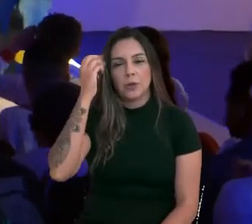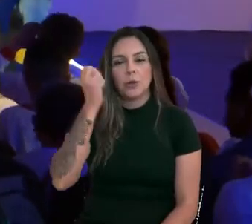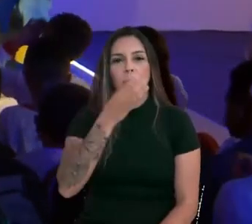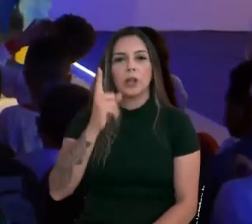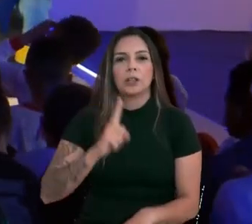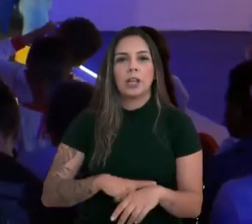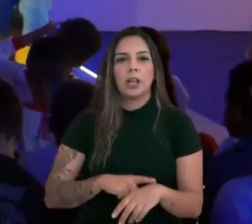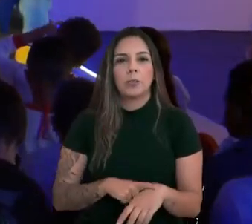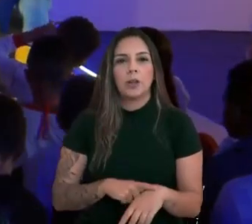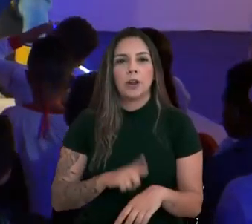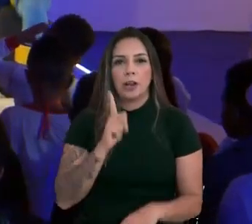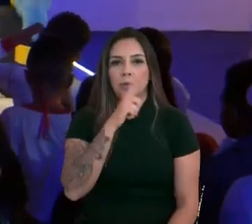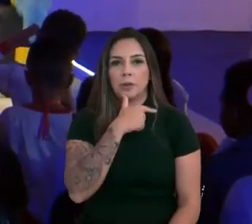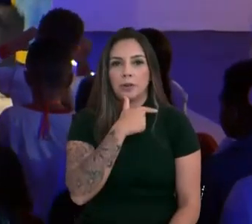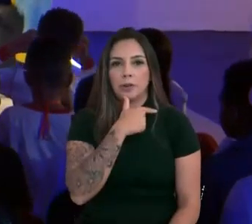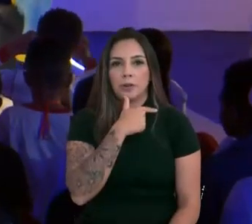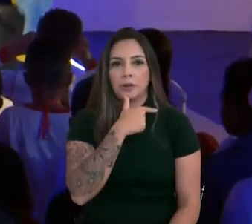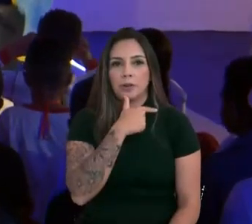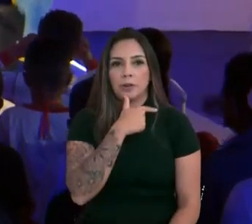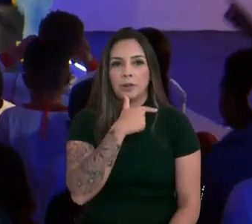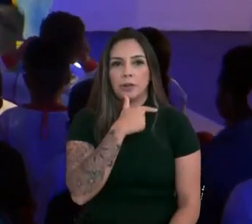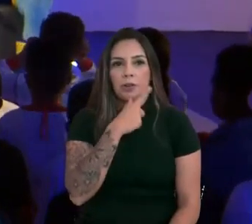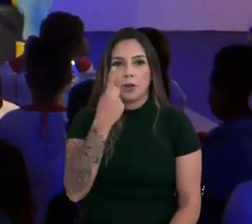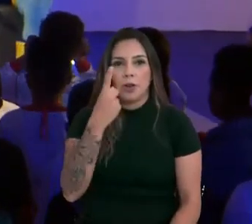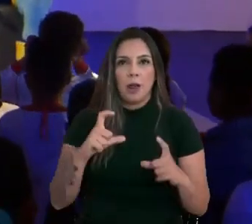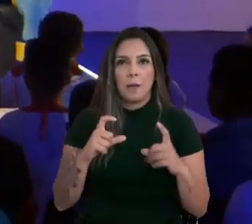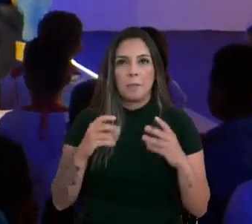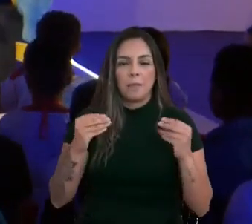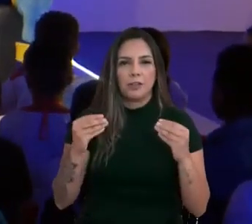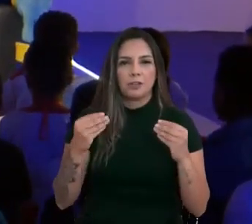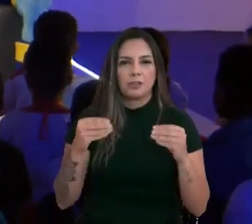que demora para decompor um plástico?